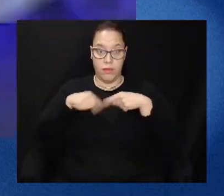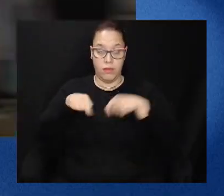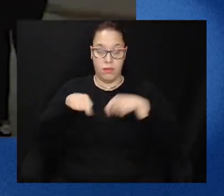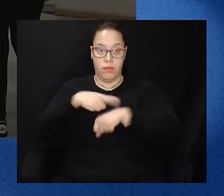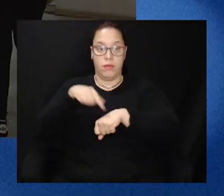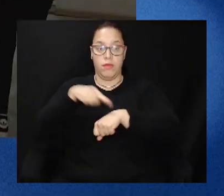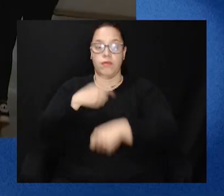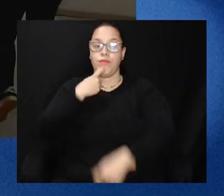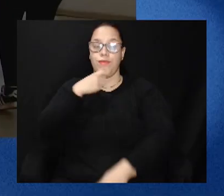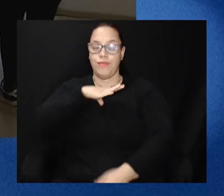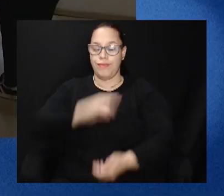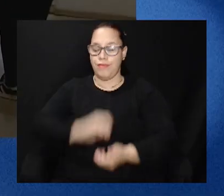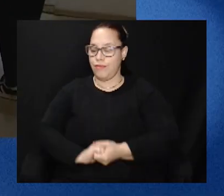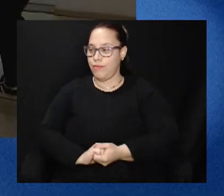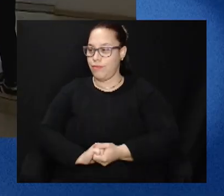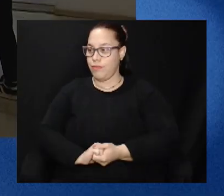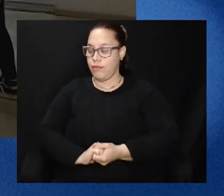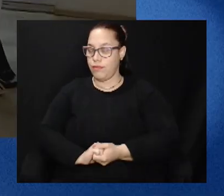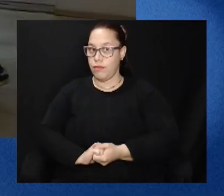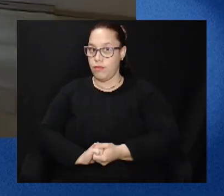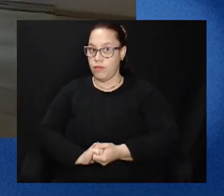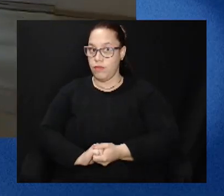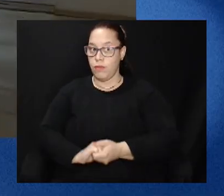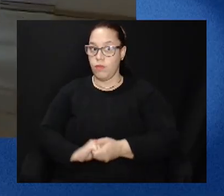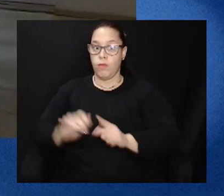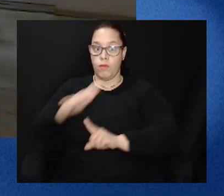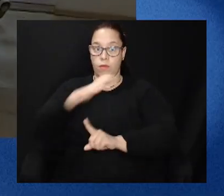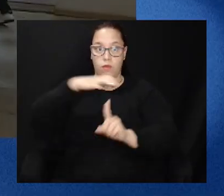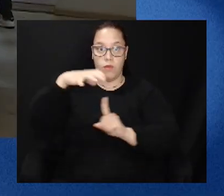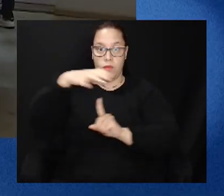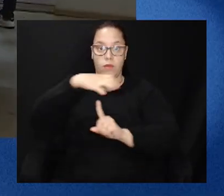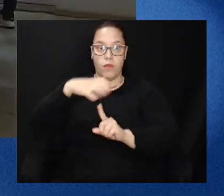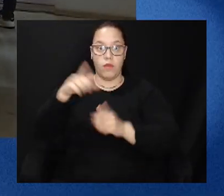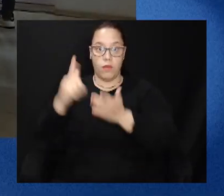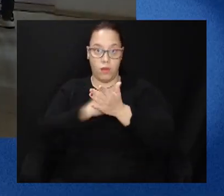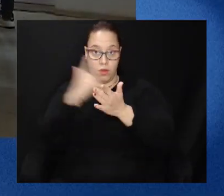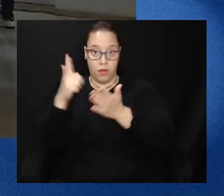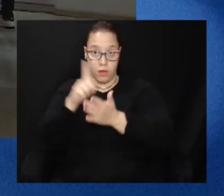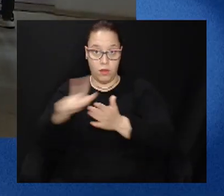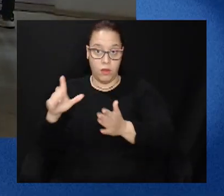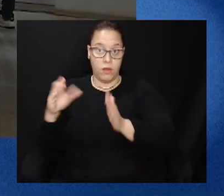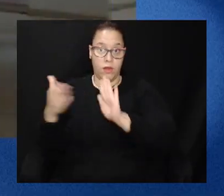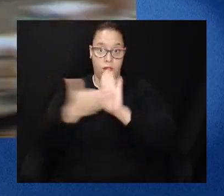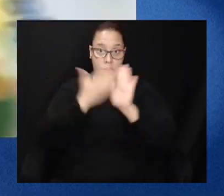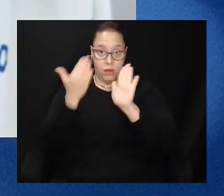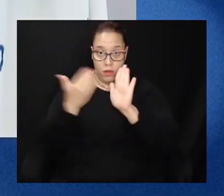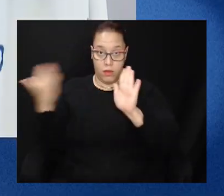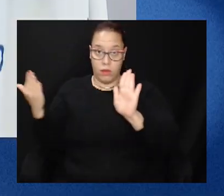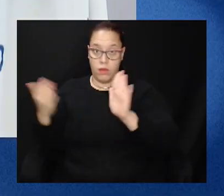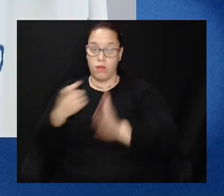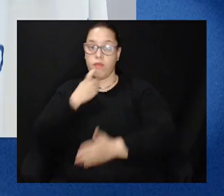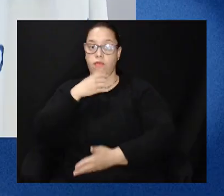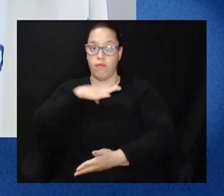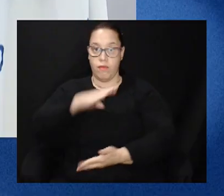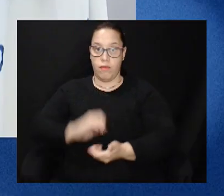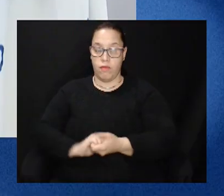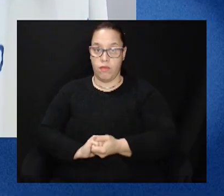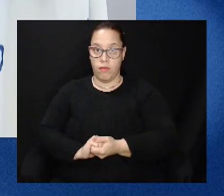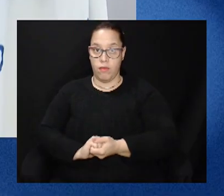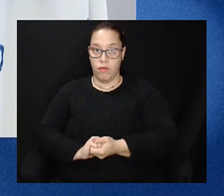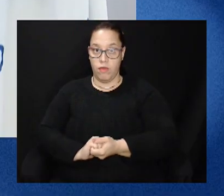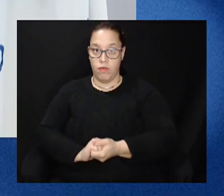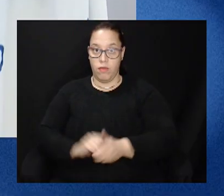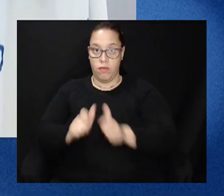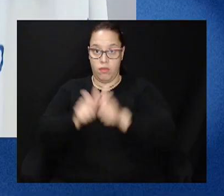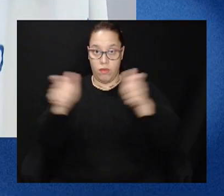Campinas. Feira Literária marca o lançamento de uma coleção de livros em Campinas. Com a maioria dos